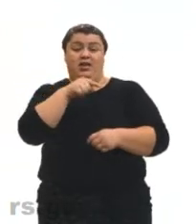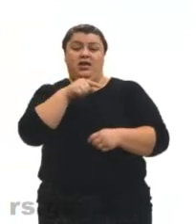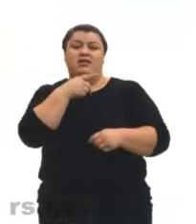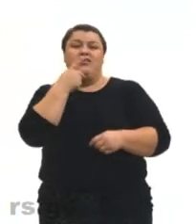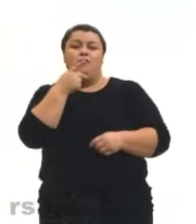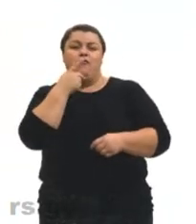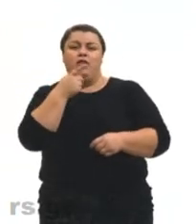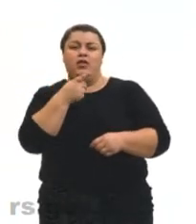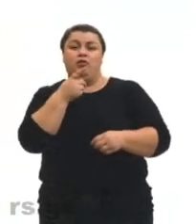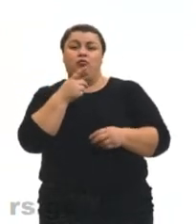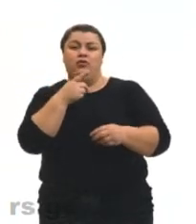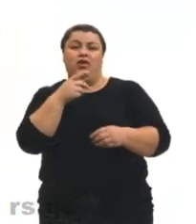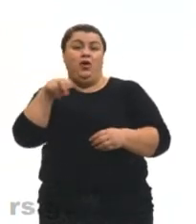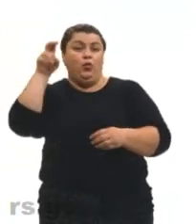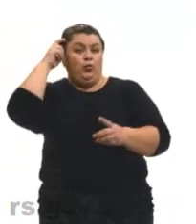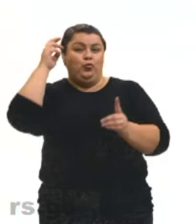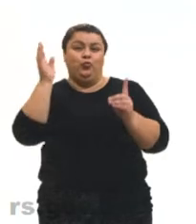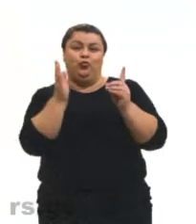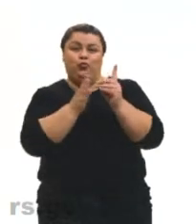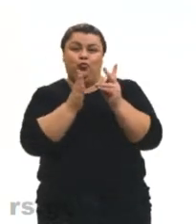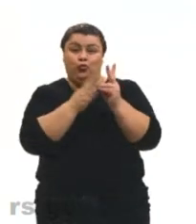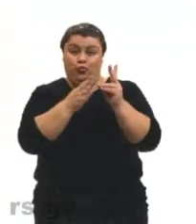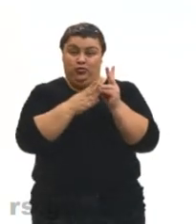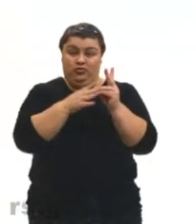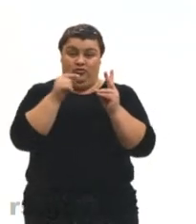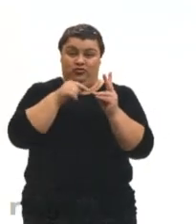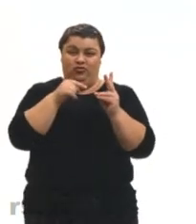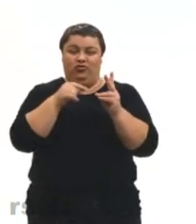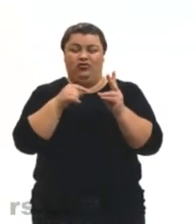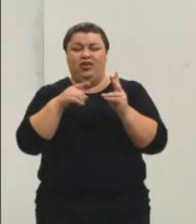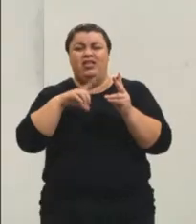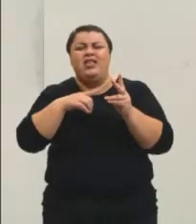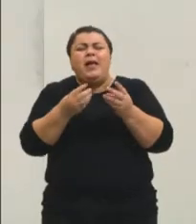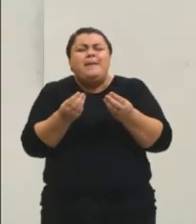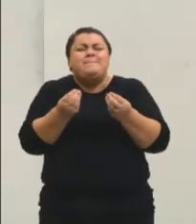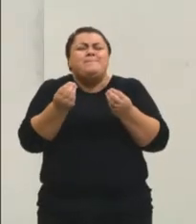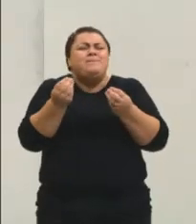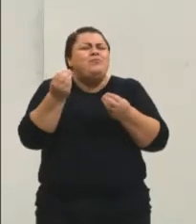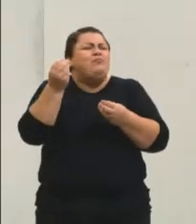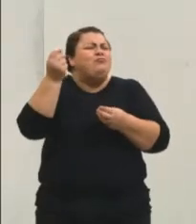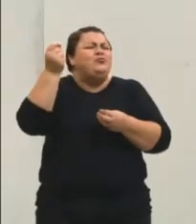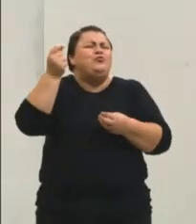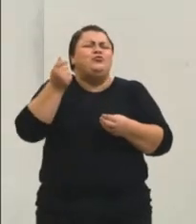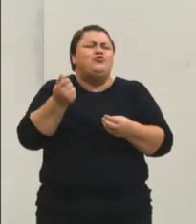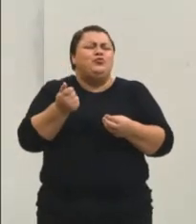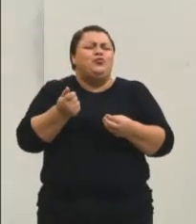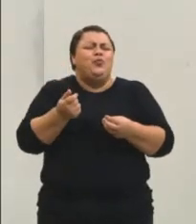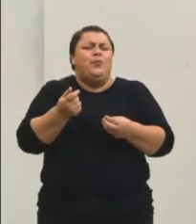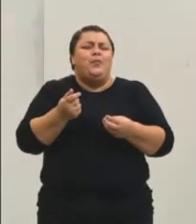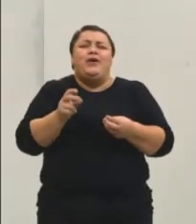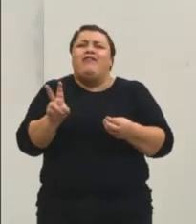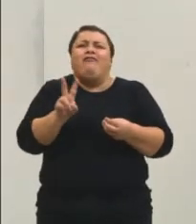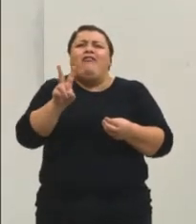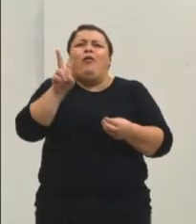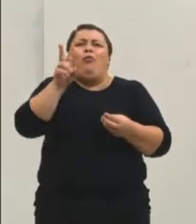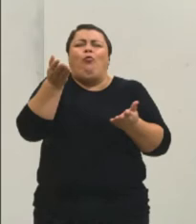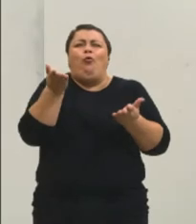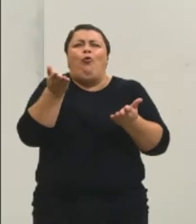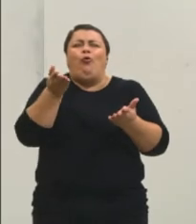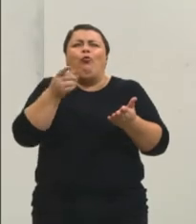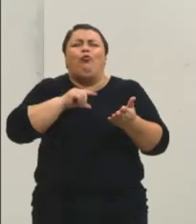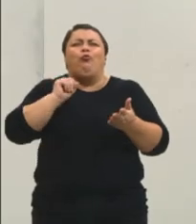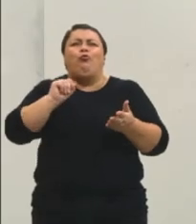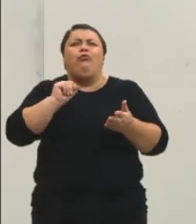é muito mais rica do que os vestígios que sobram dela muito mais rica do que os objetos